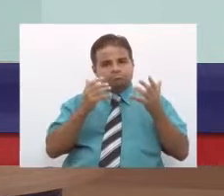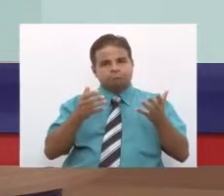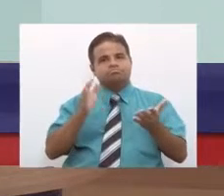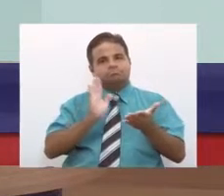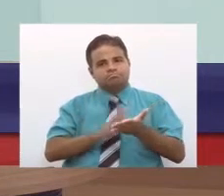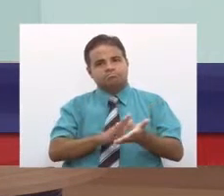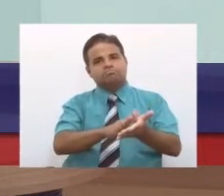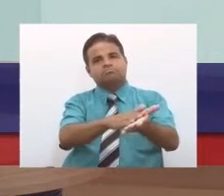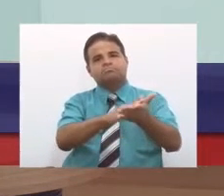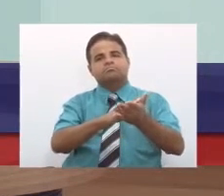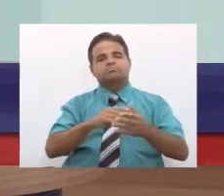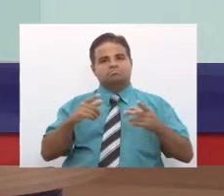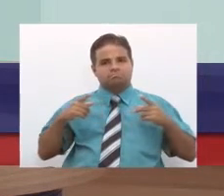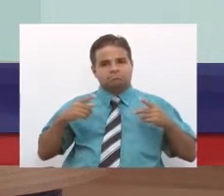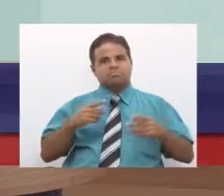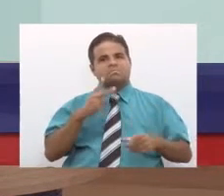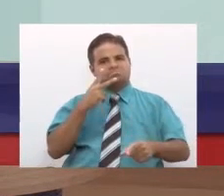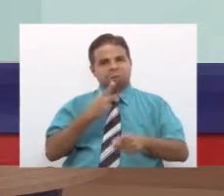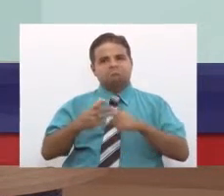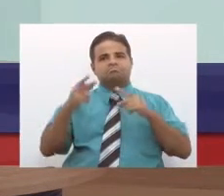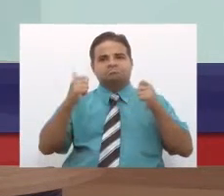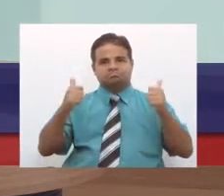são heróis aqui nessa casa.